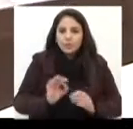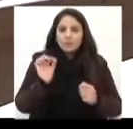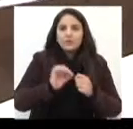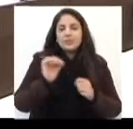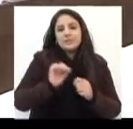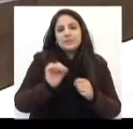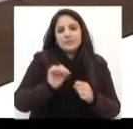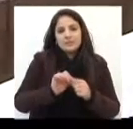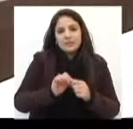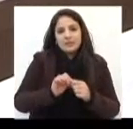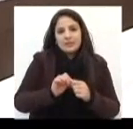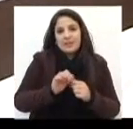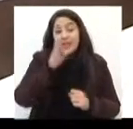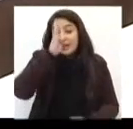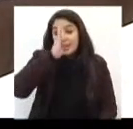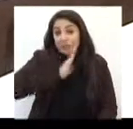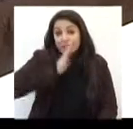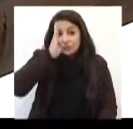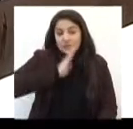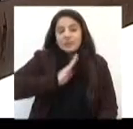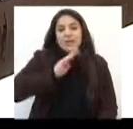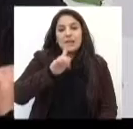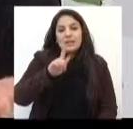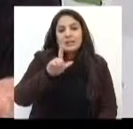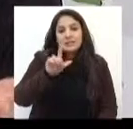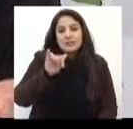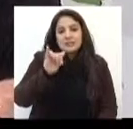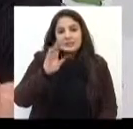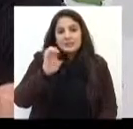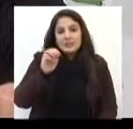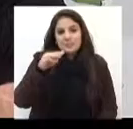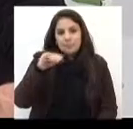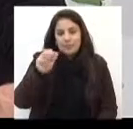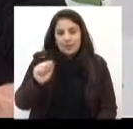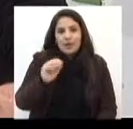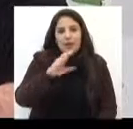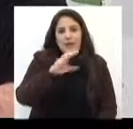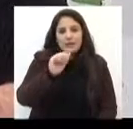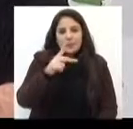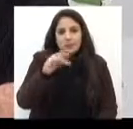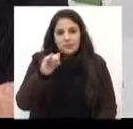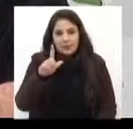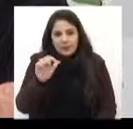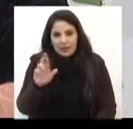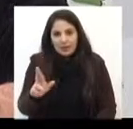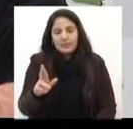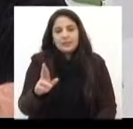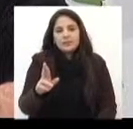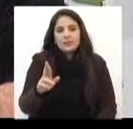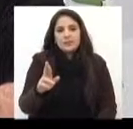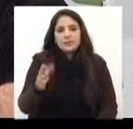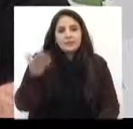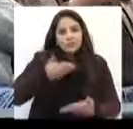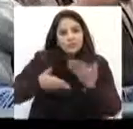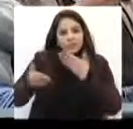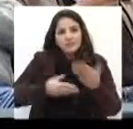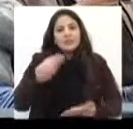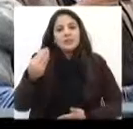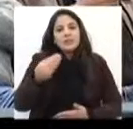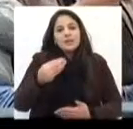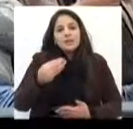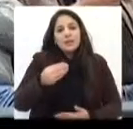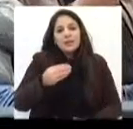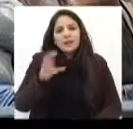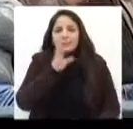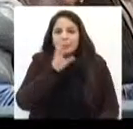realização gratuita do teste de glicemia capilar deve ser feita nos atendimentos de emergências e urgências em todos